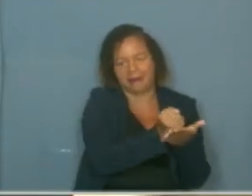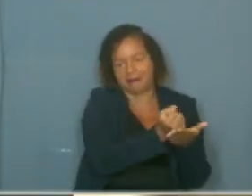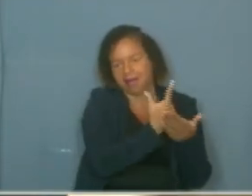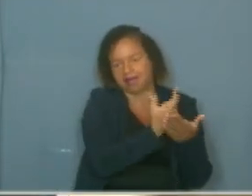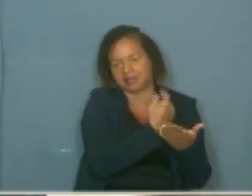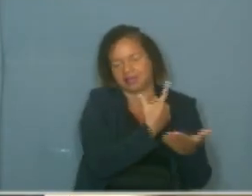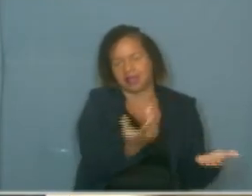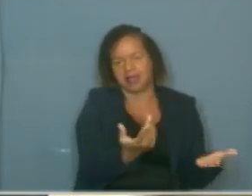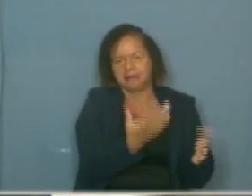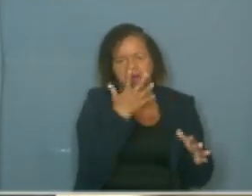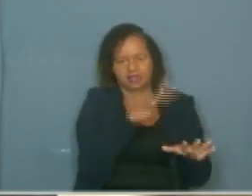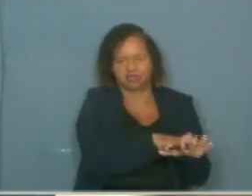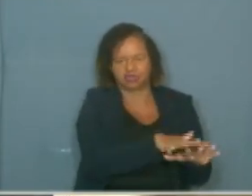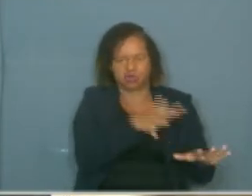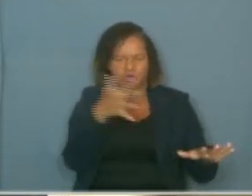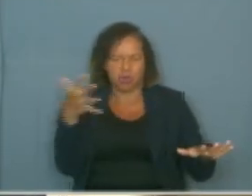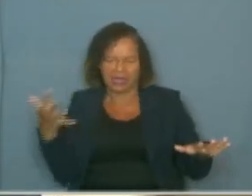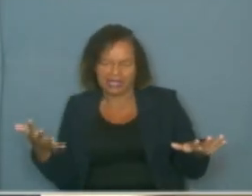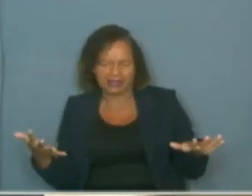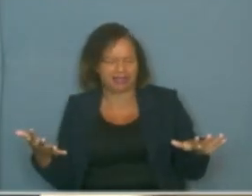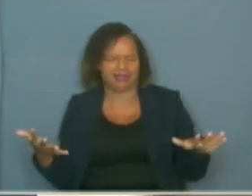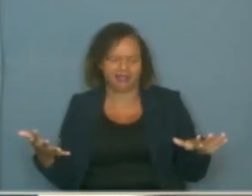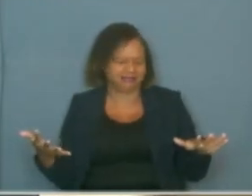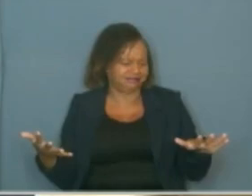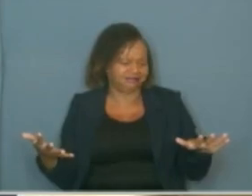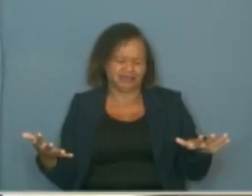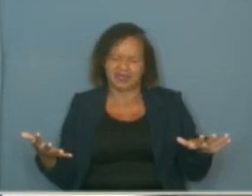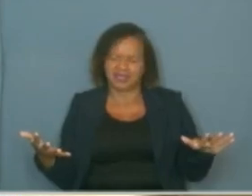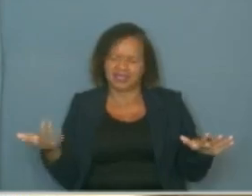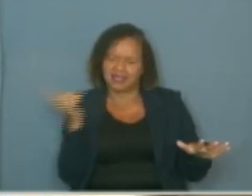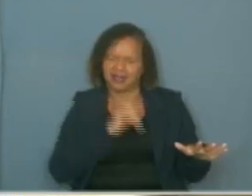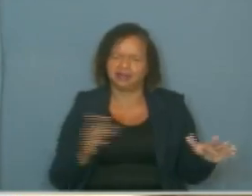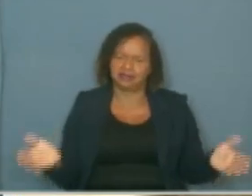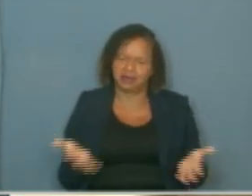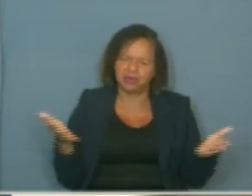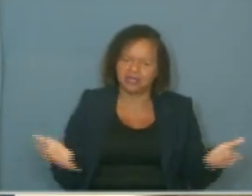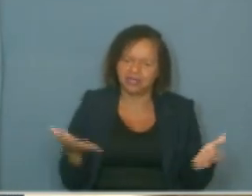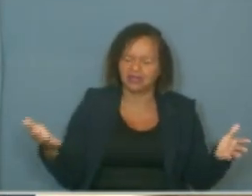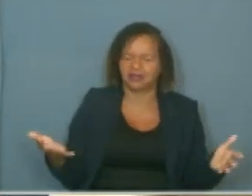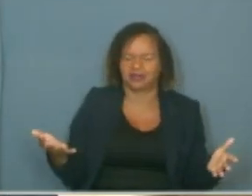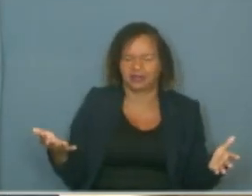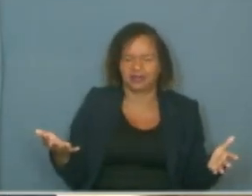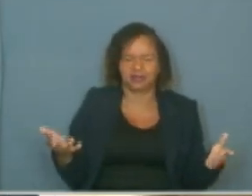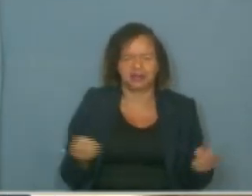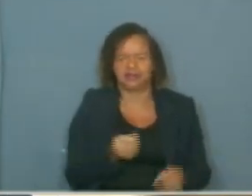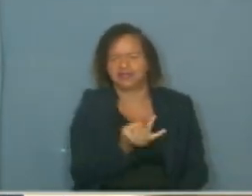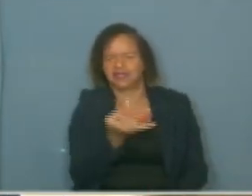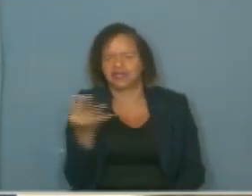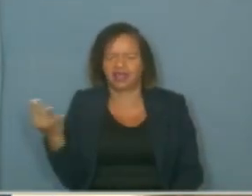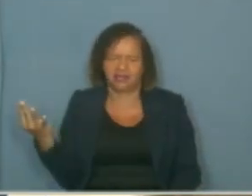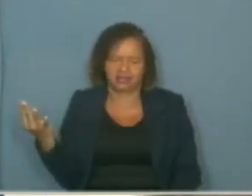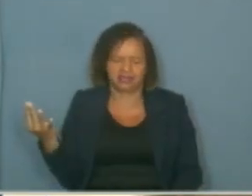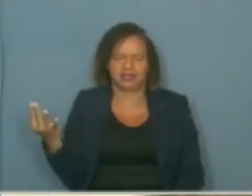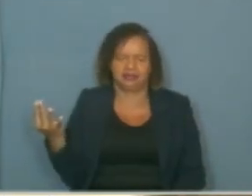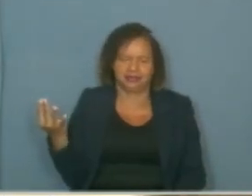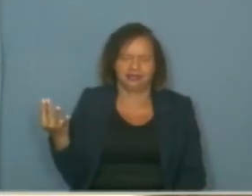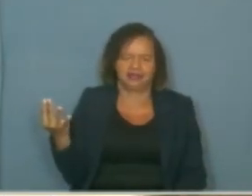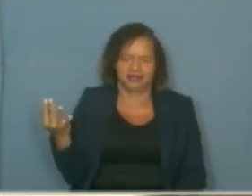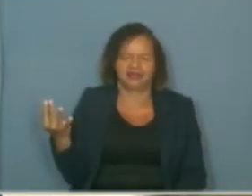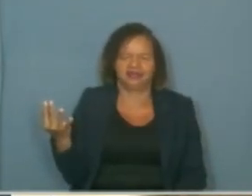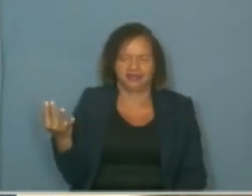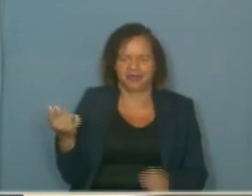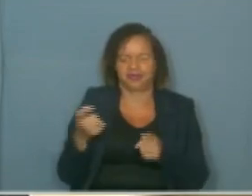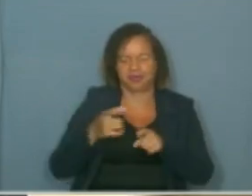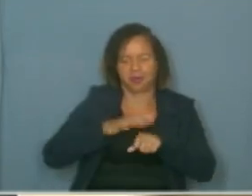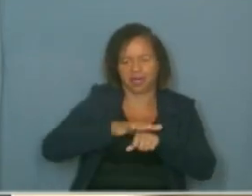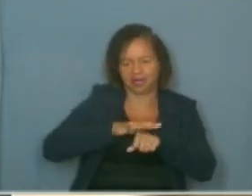estava excluída dos imensos ganhos produzidos por esse medicamento para uma infinidade de patologias. É um medicamento